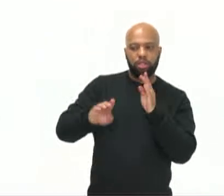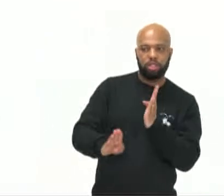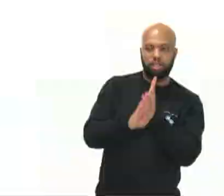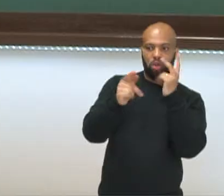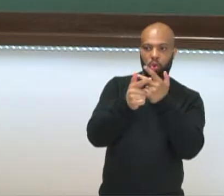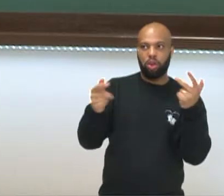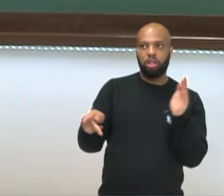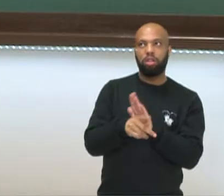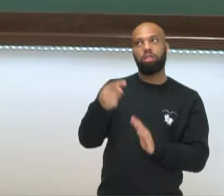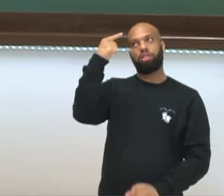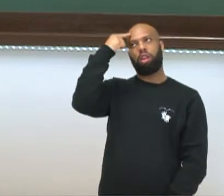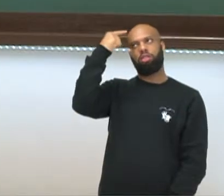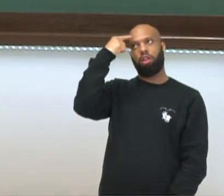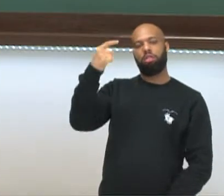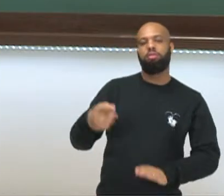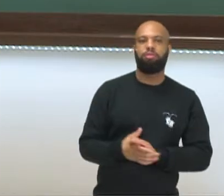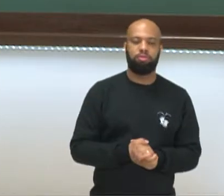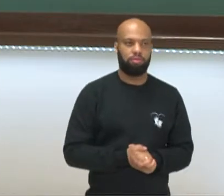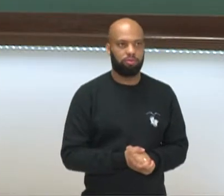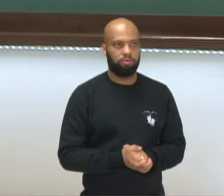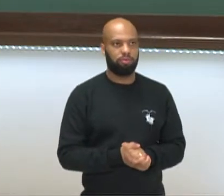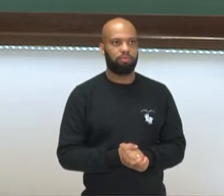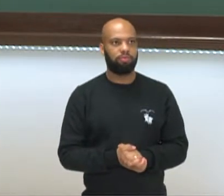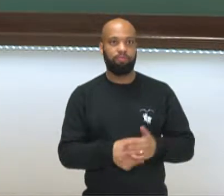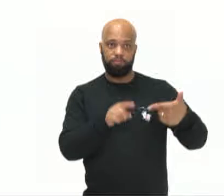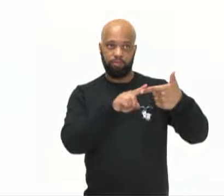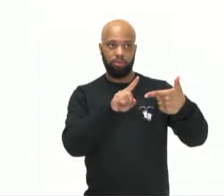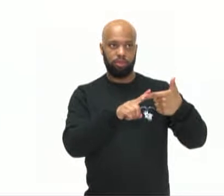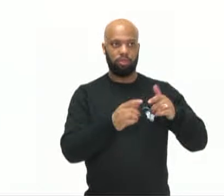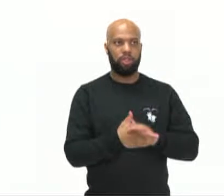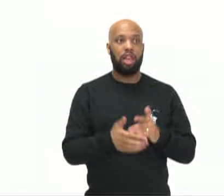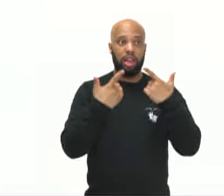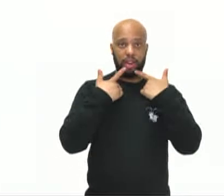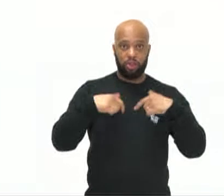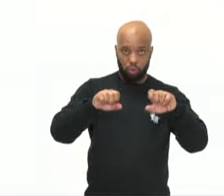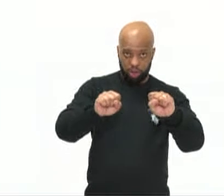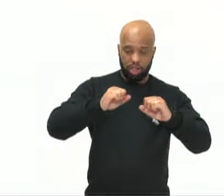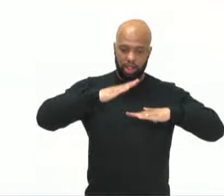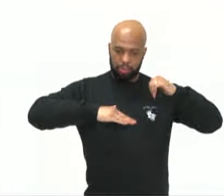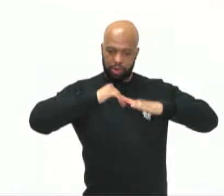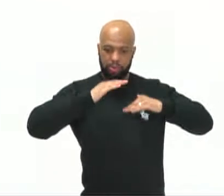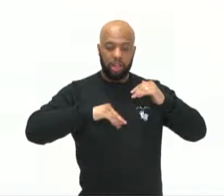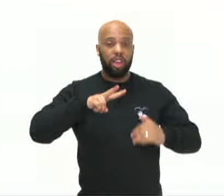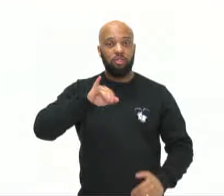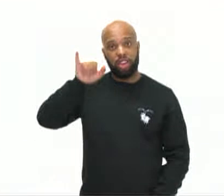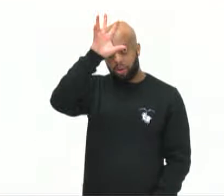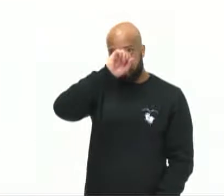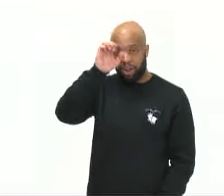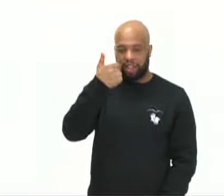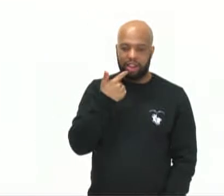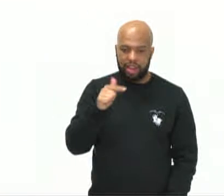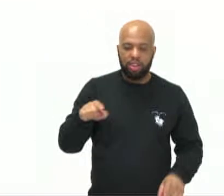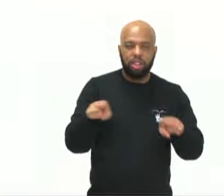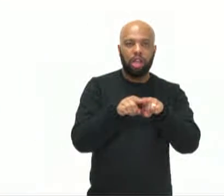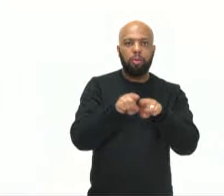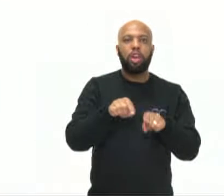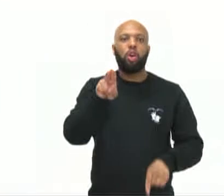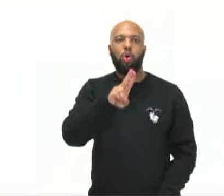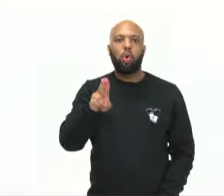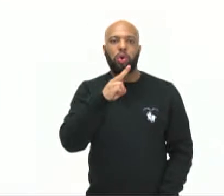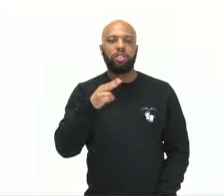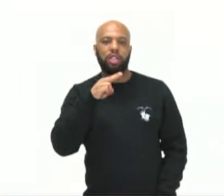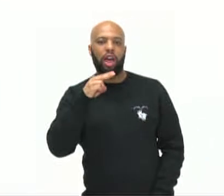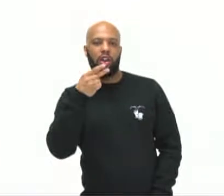o pensamento lógico. 2. Linguística é a habilidade de aprender idiomas e de usar a fala e a escrita para atingir